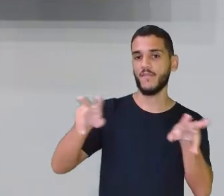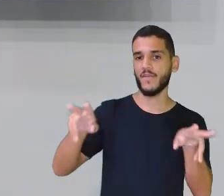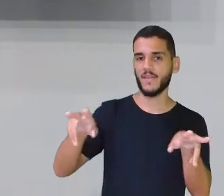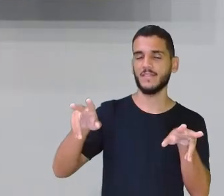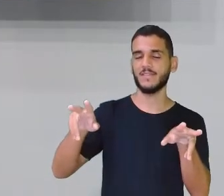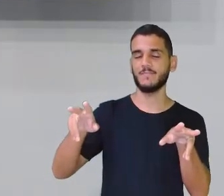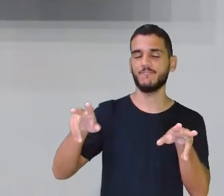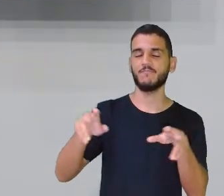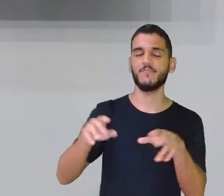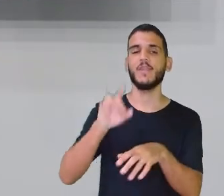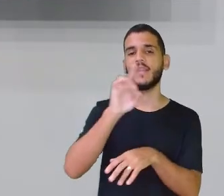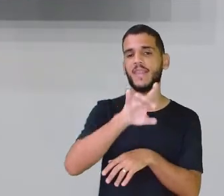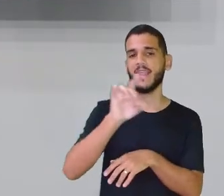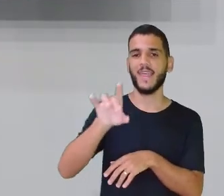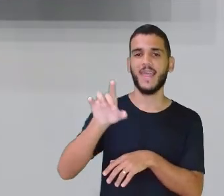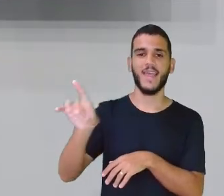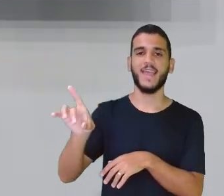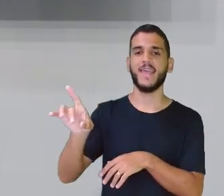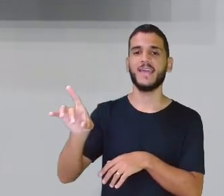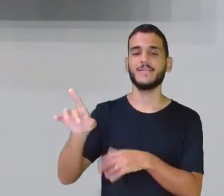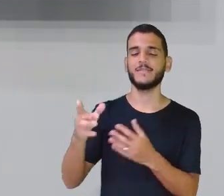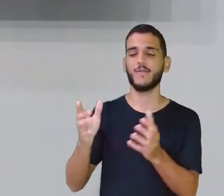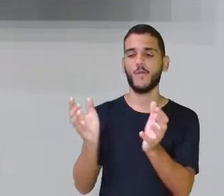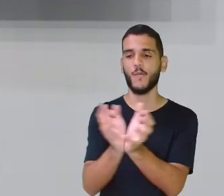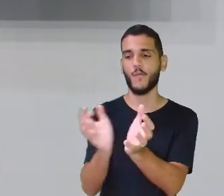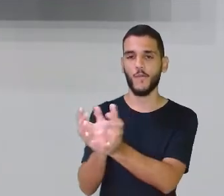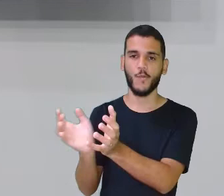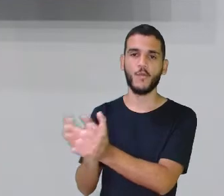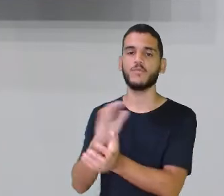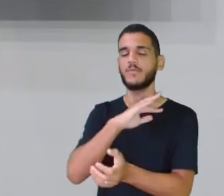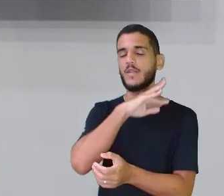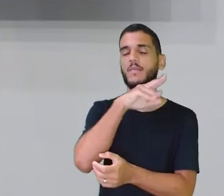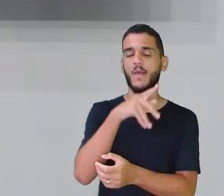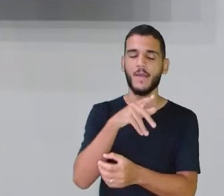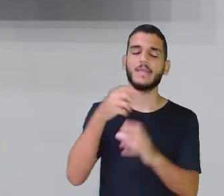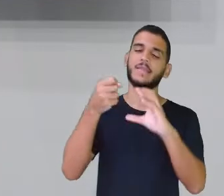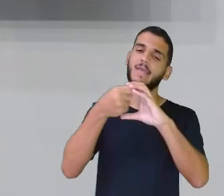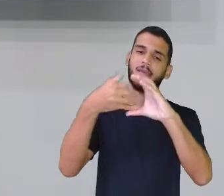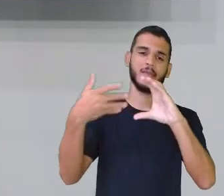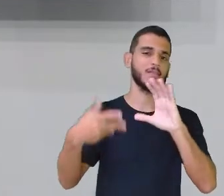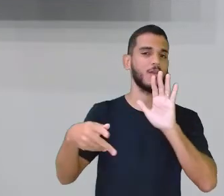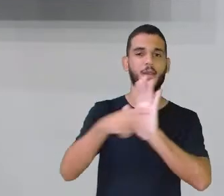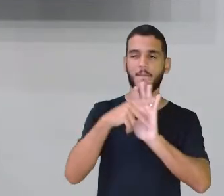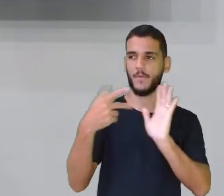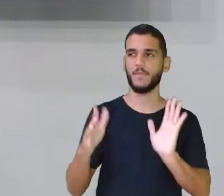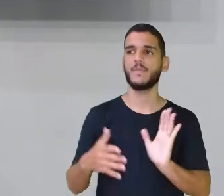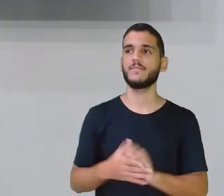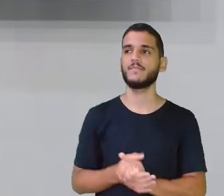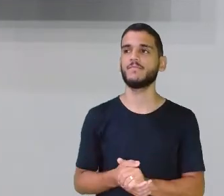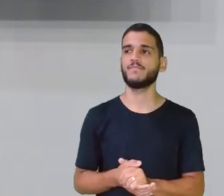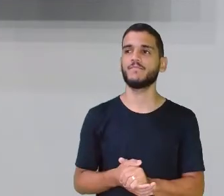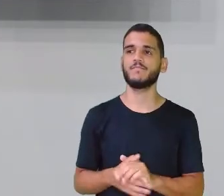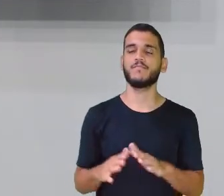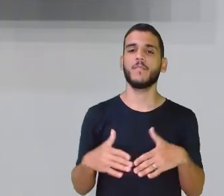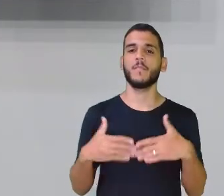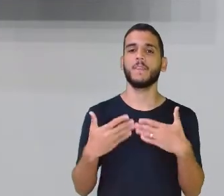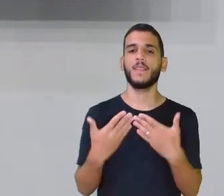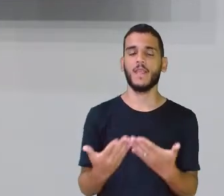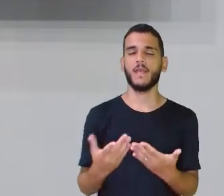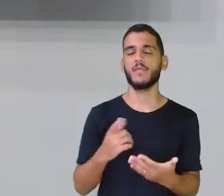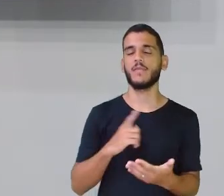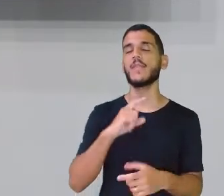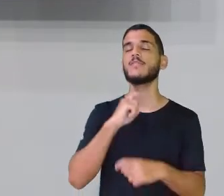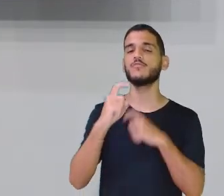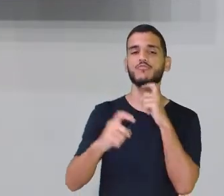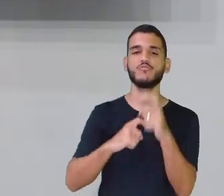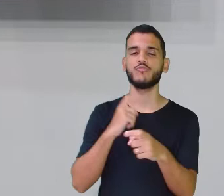uma regra para o bicho. Depende qual é a característica dele, tá certo? Então, mais alguma dúvida aí?